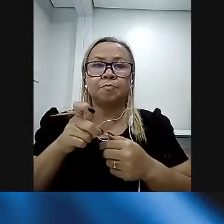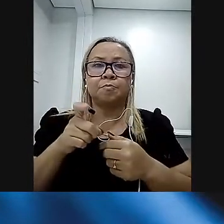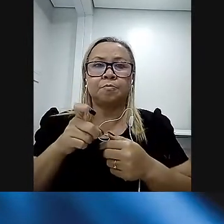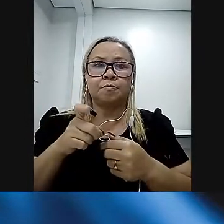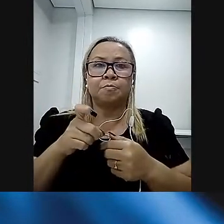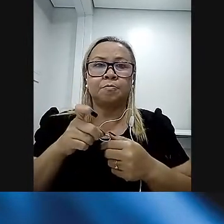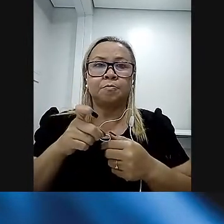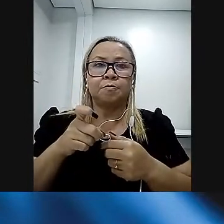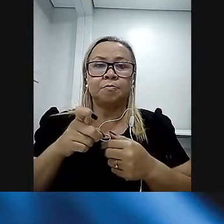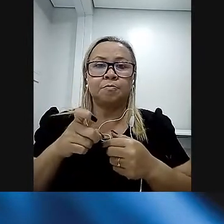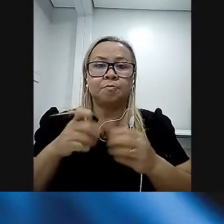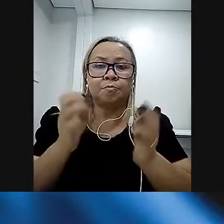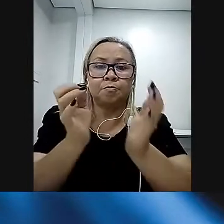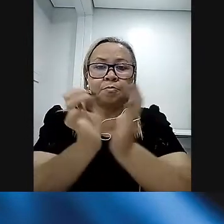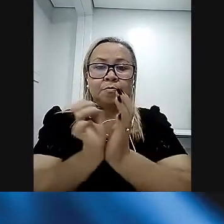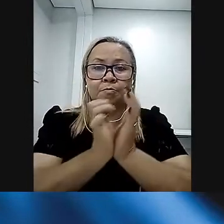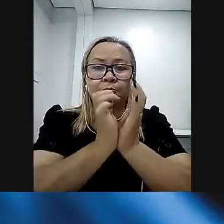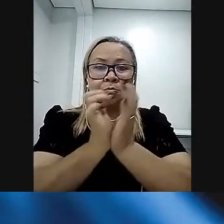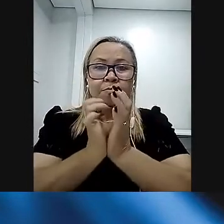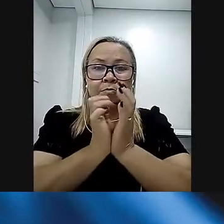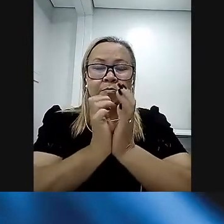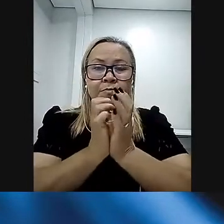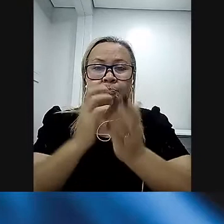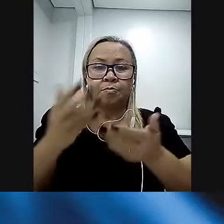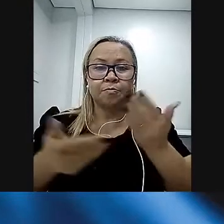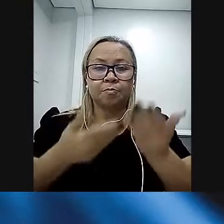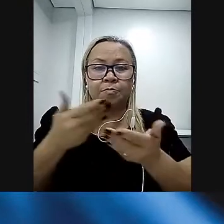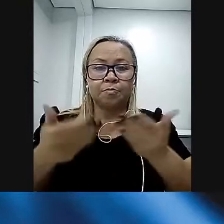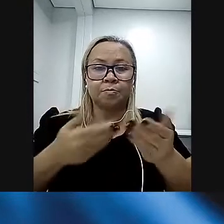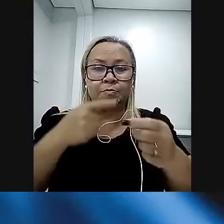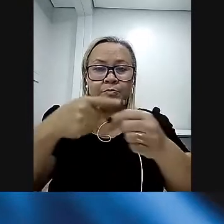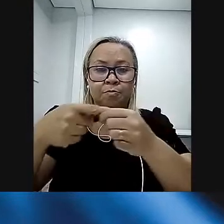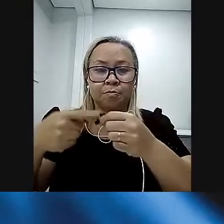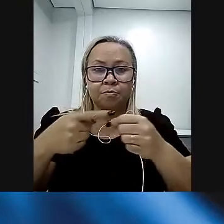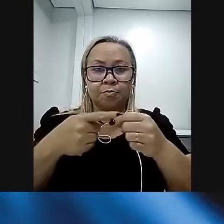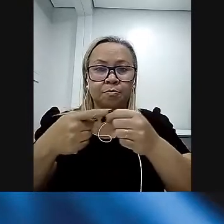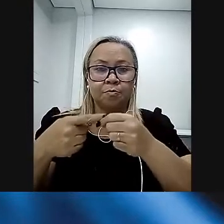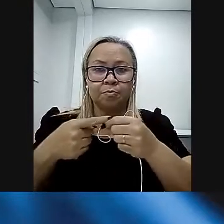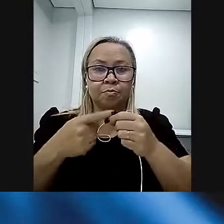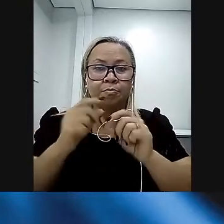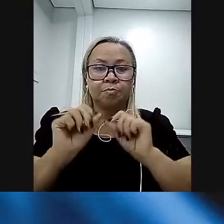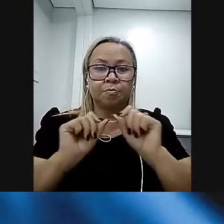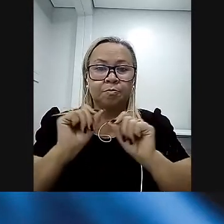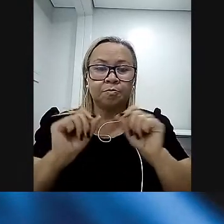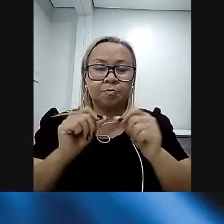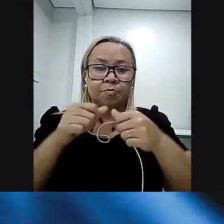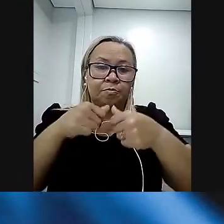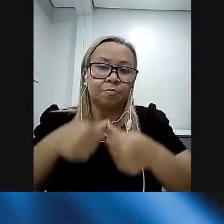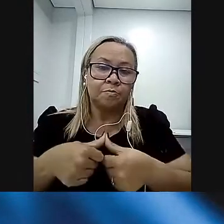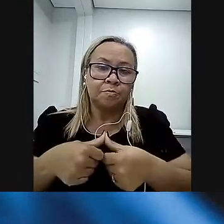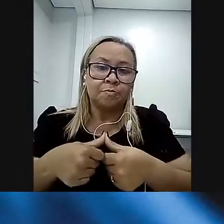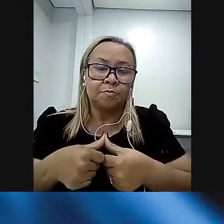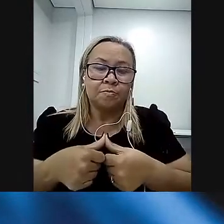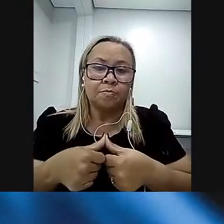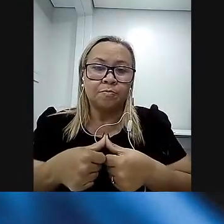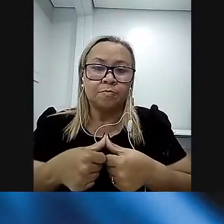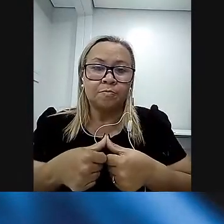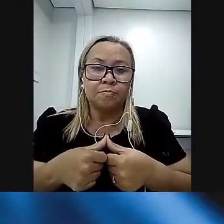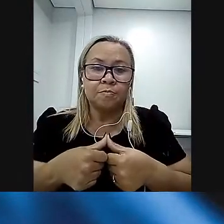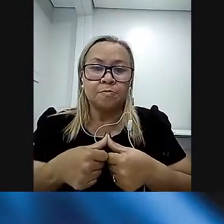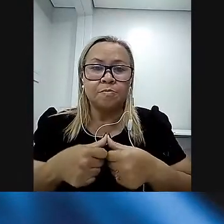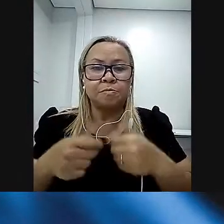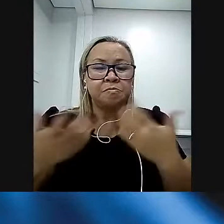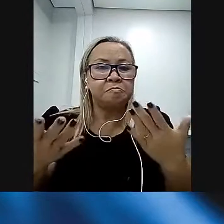um coletivo de intervenções urbanas que ficaram assim